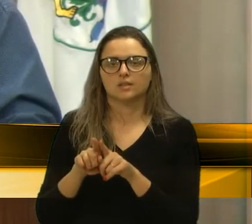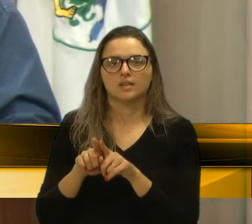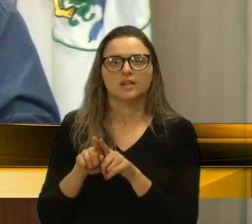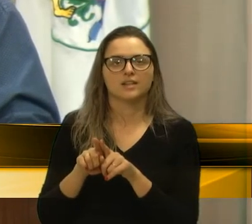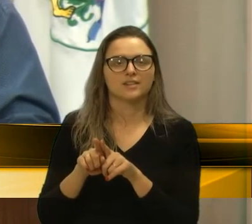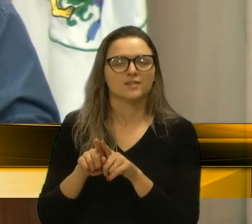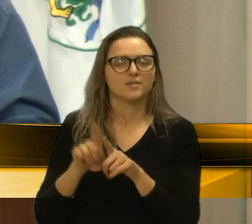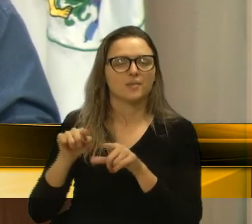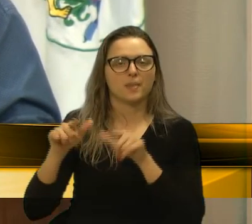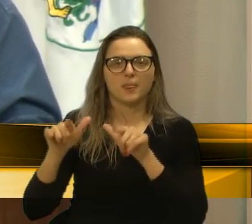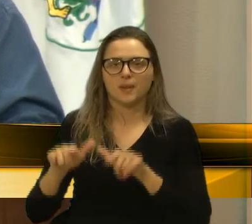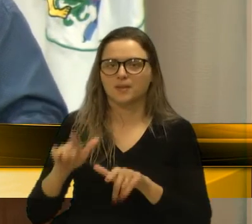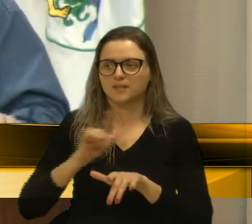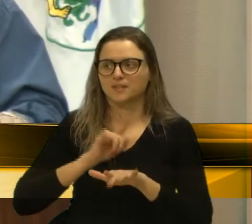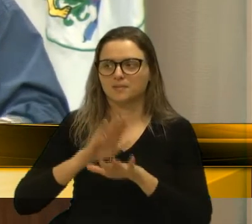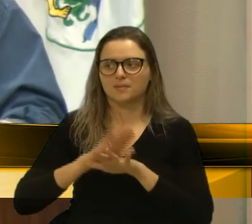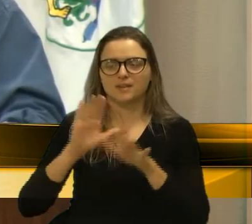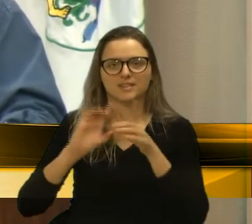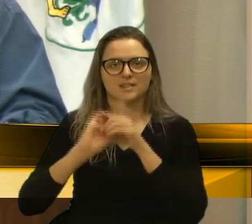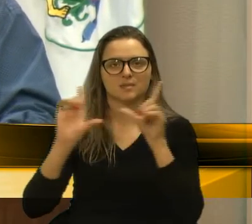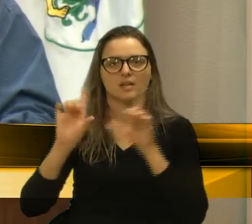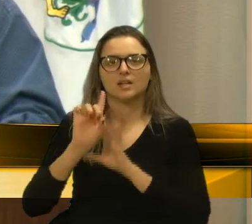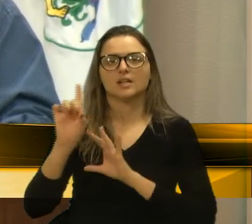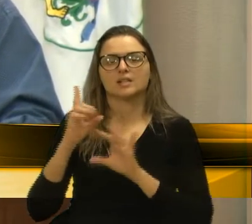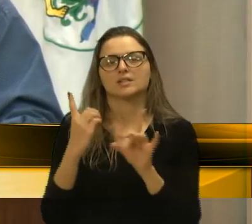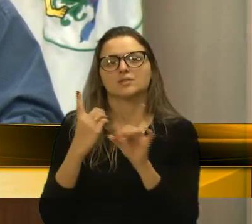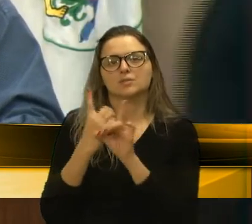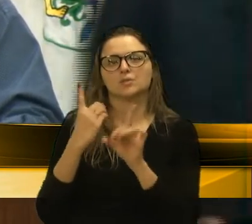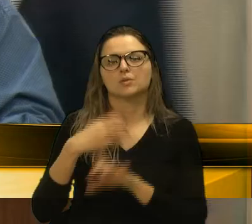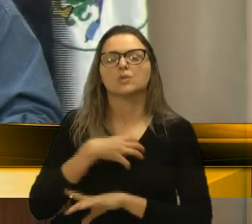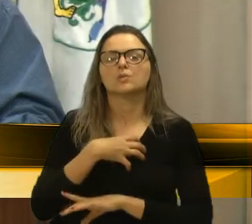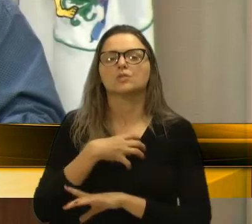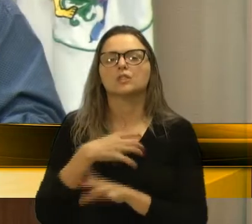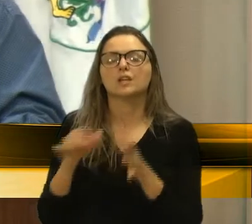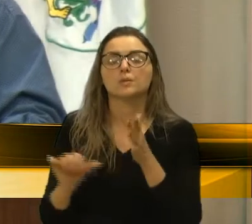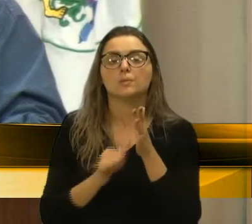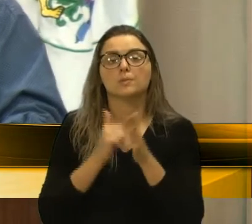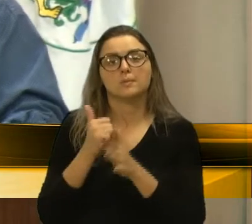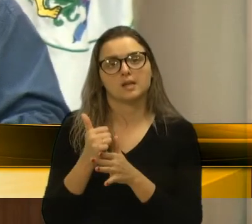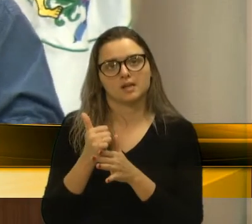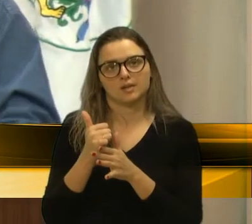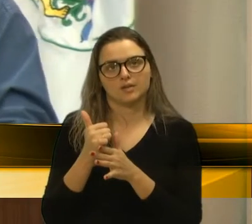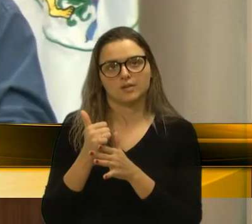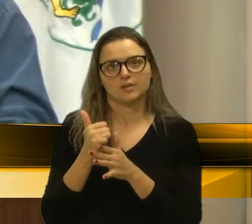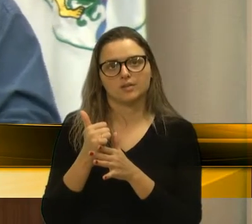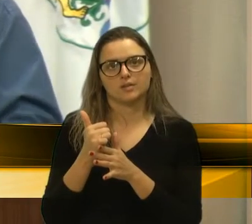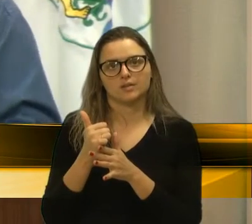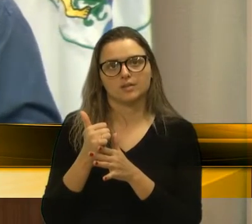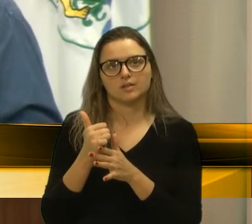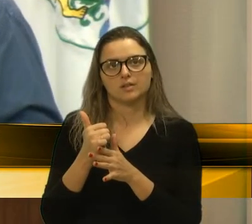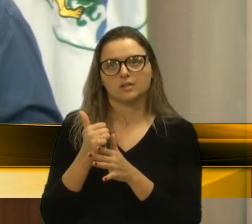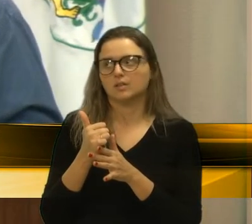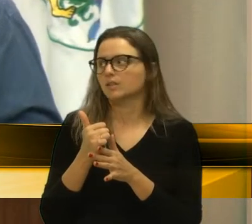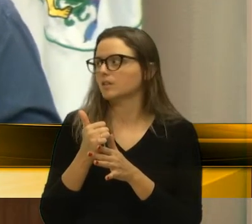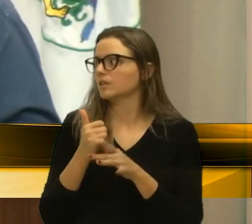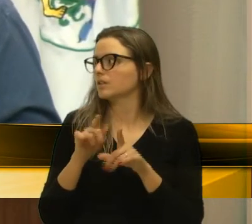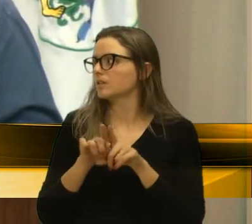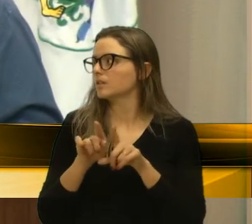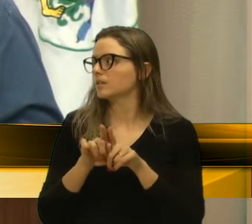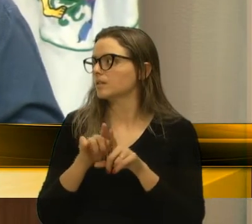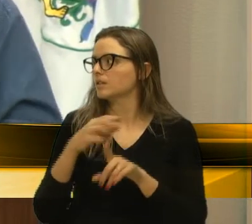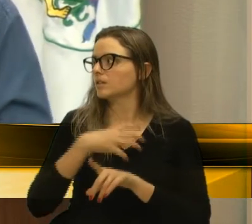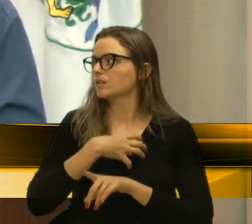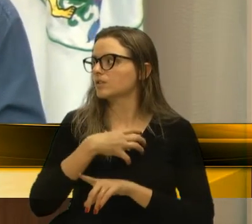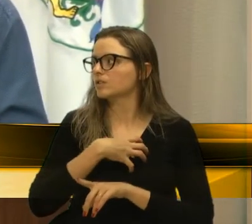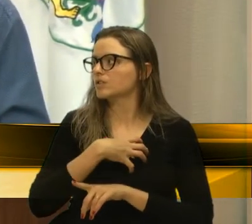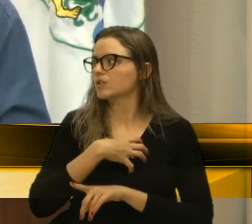ocidental, democrática, não descobriu uma forma melhor, né, de evoluir do ponto de vista humano do